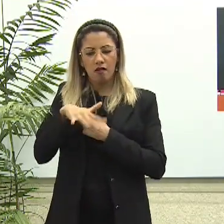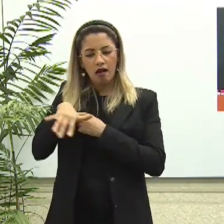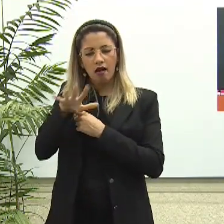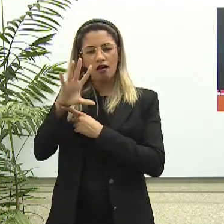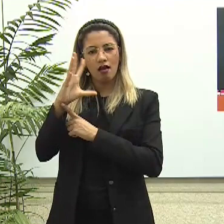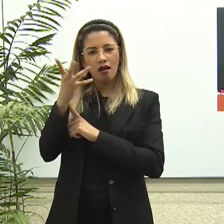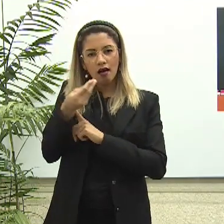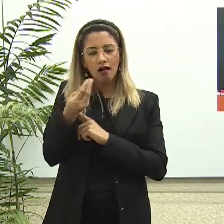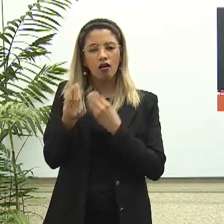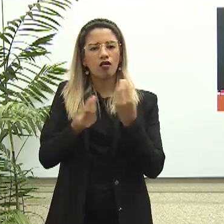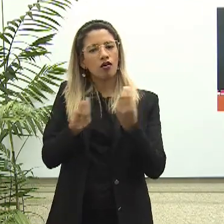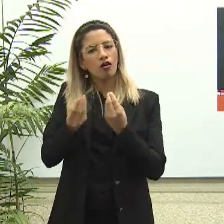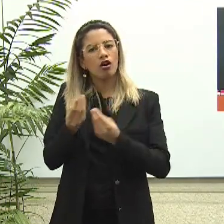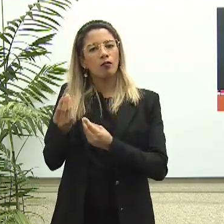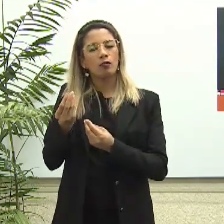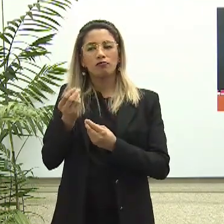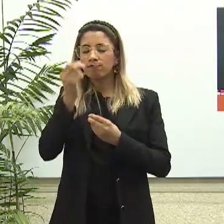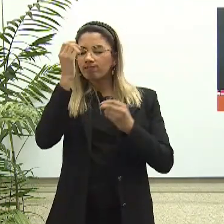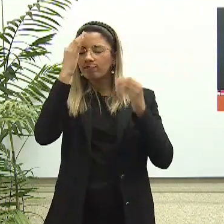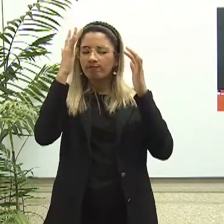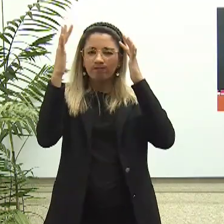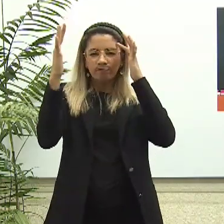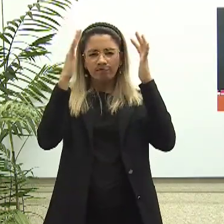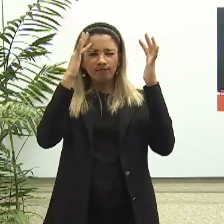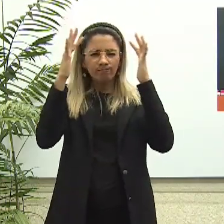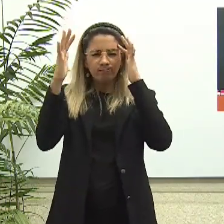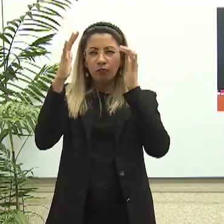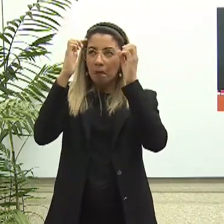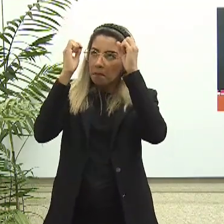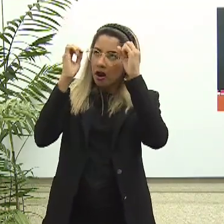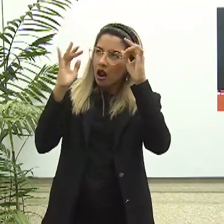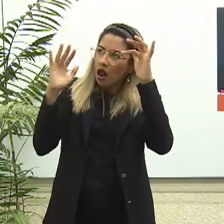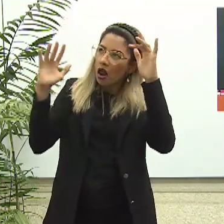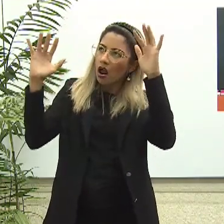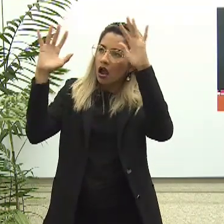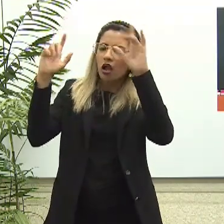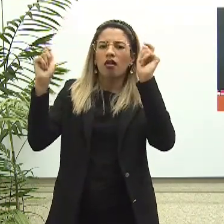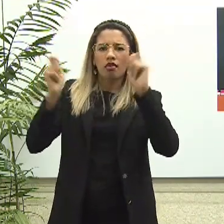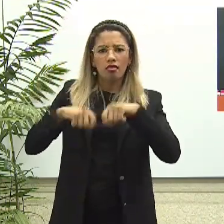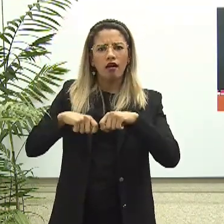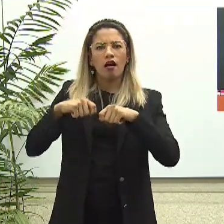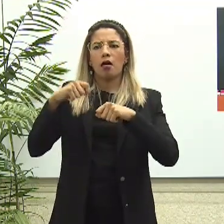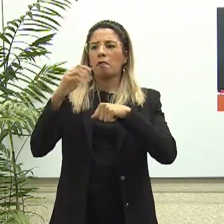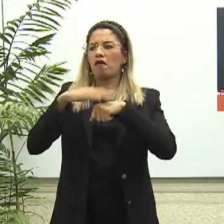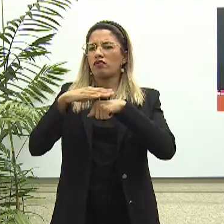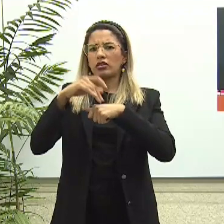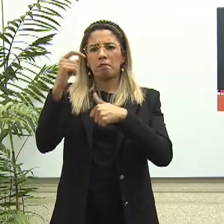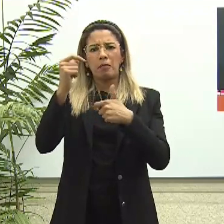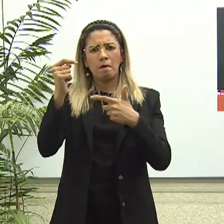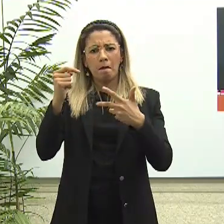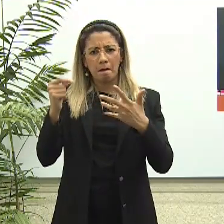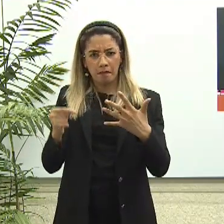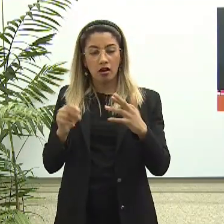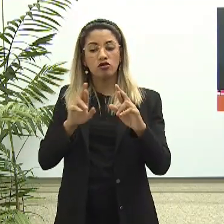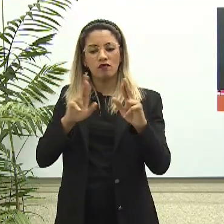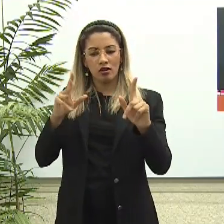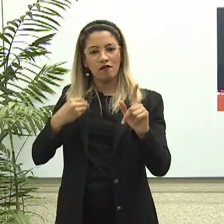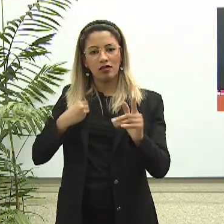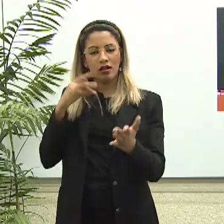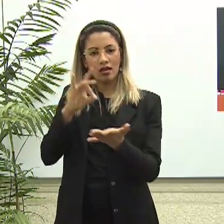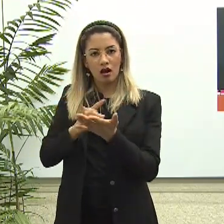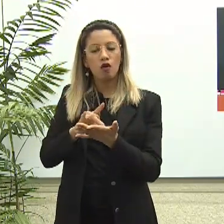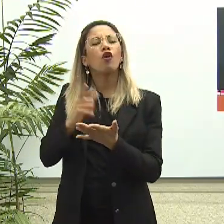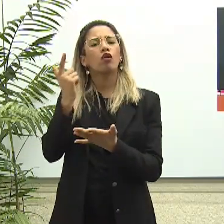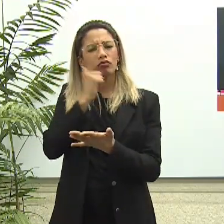de de trazer uma imaginação que põe eh possibilidades da realidade como que a gente consegue imaginar o fim do mundo mas não